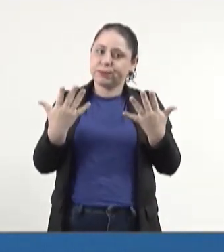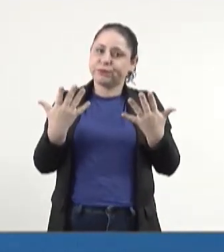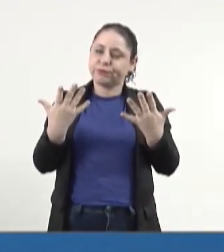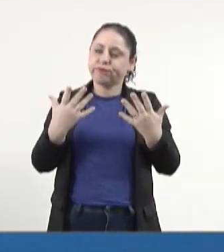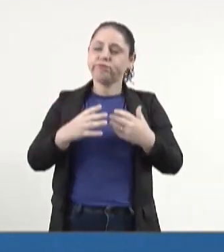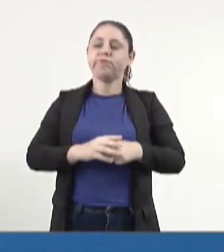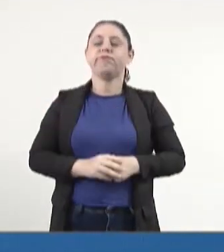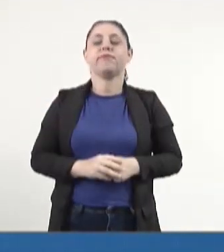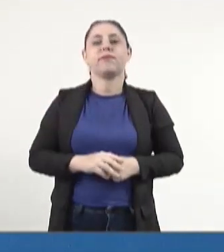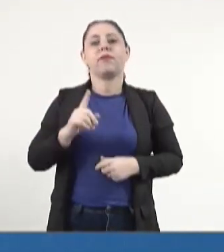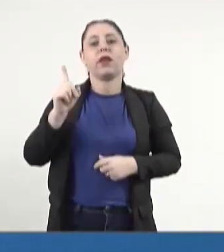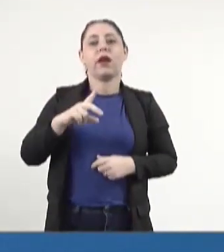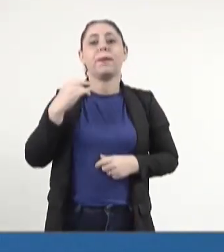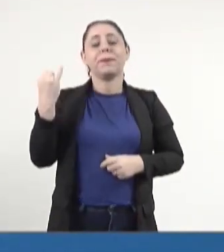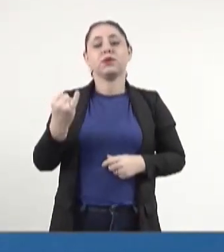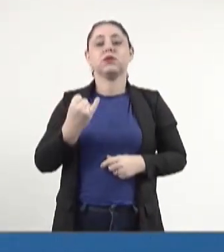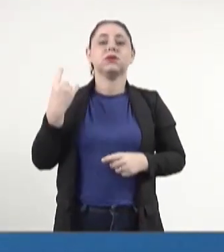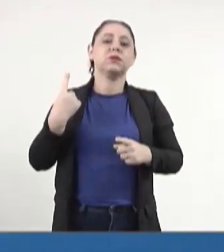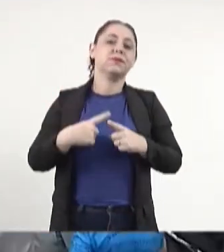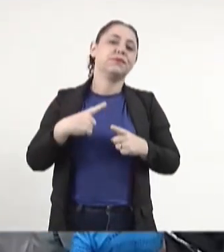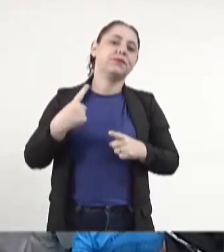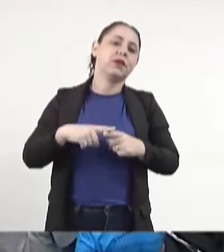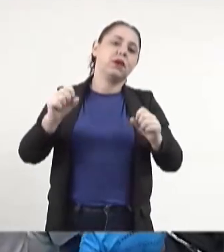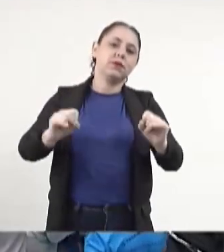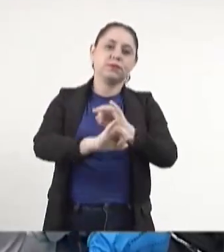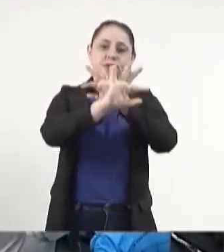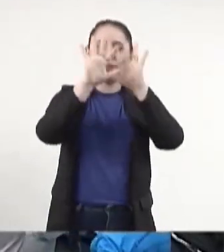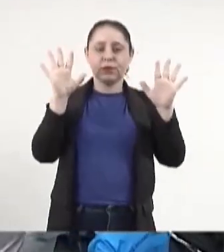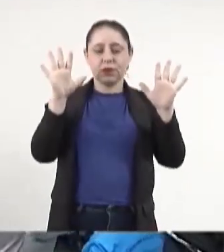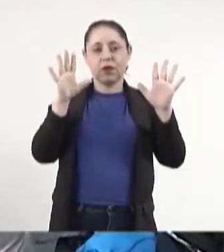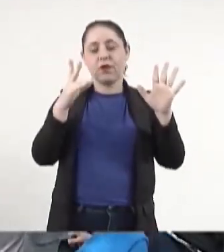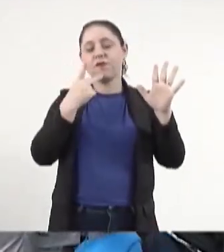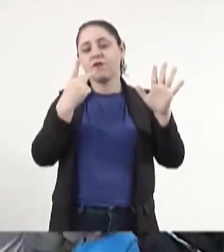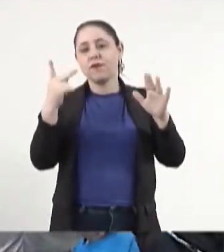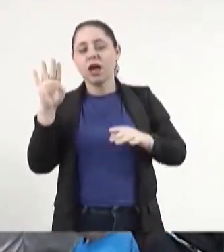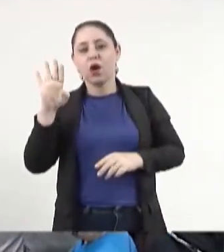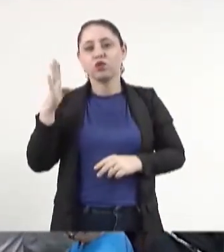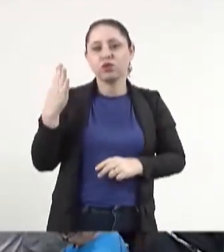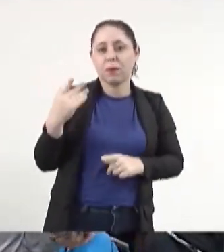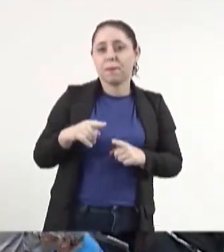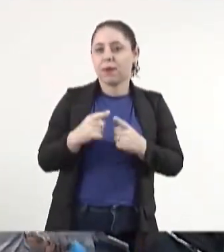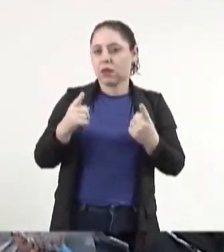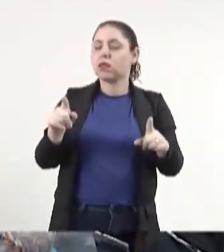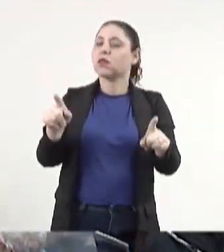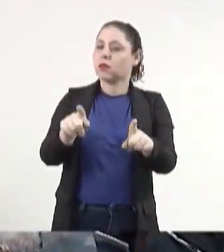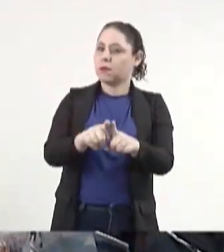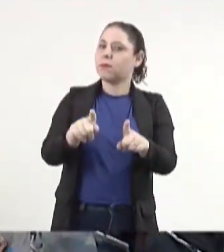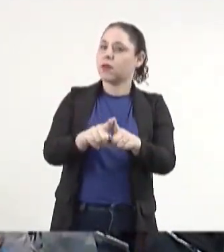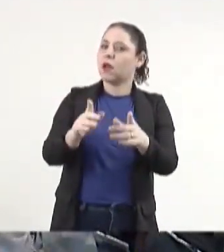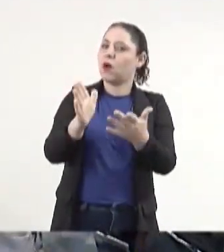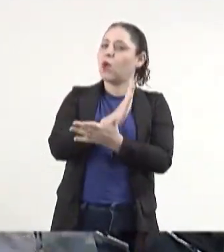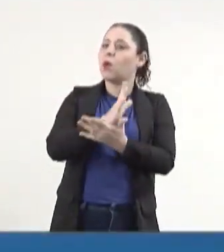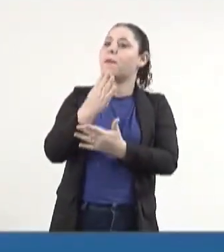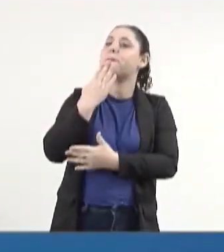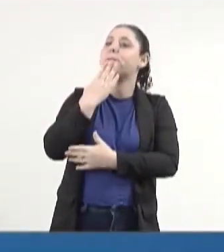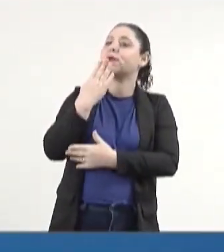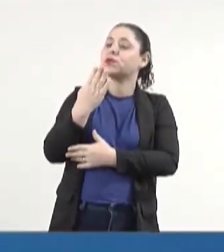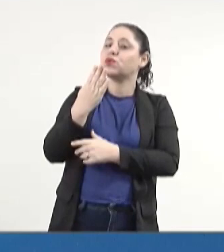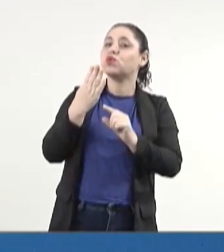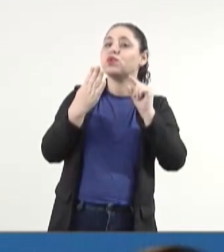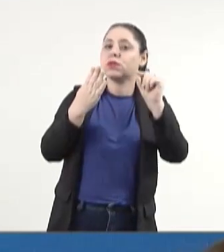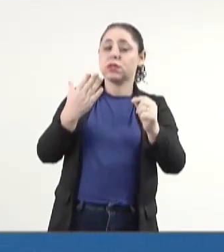que circulou. E isso é importante que se esclareça as fake news. Mas há também uma